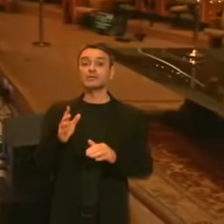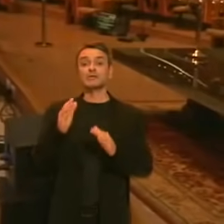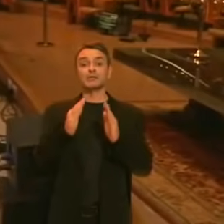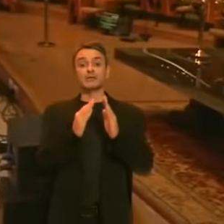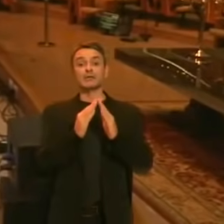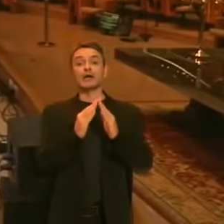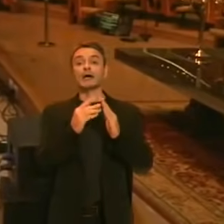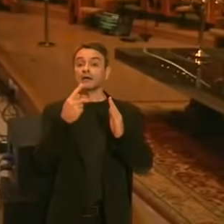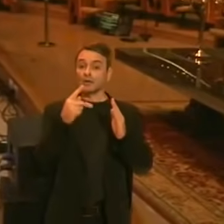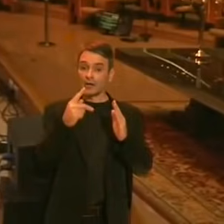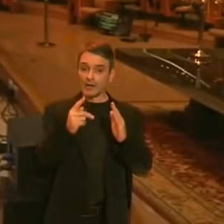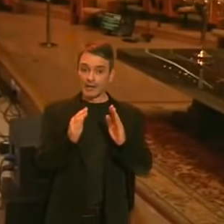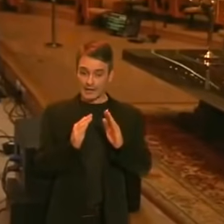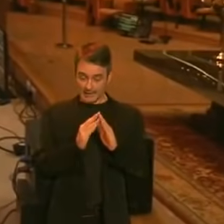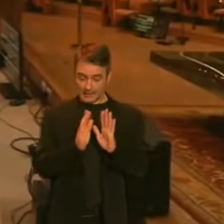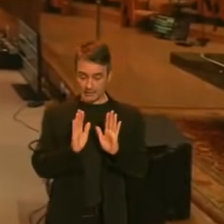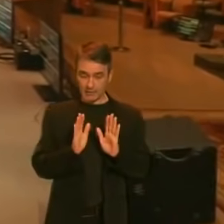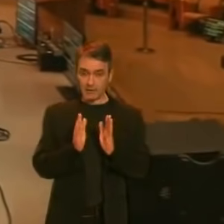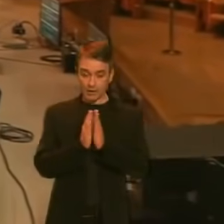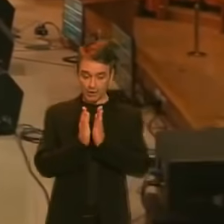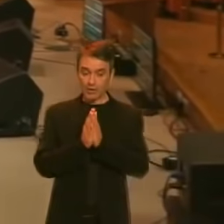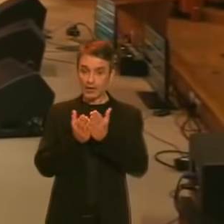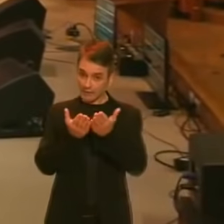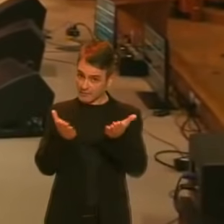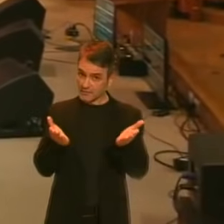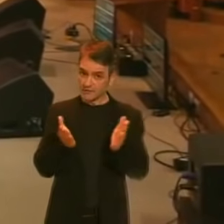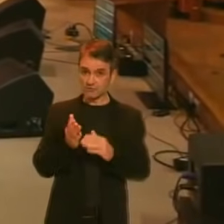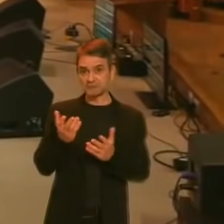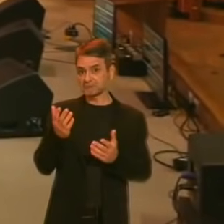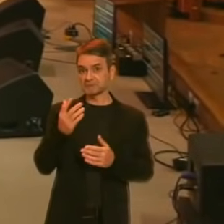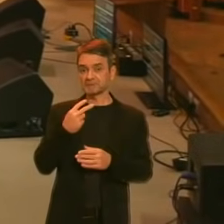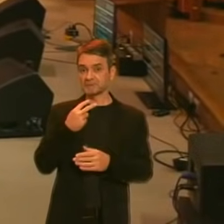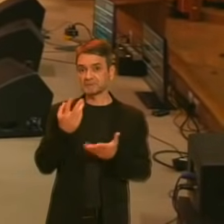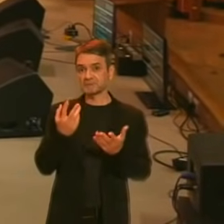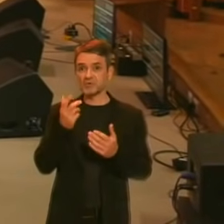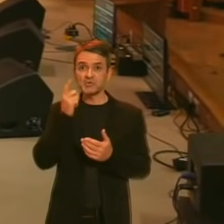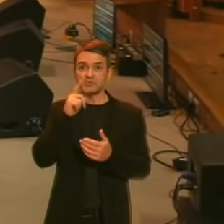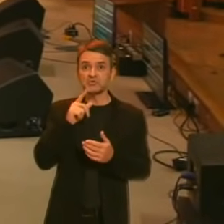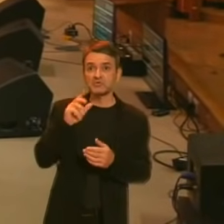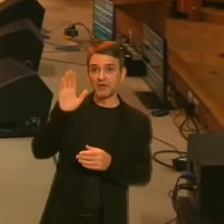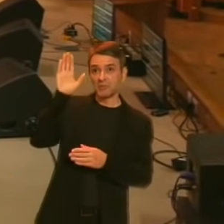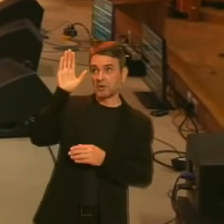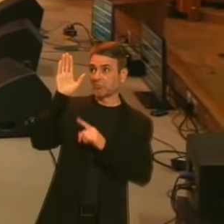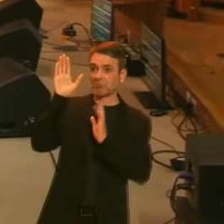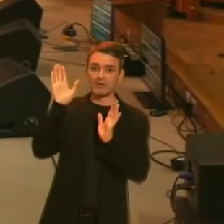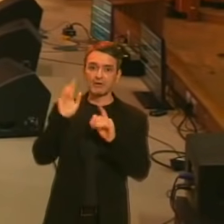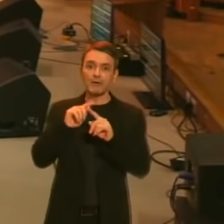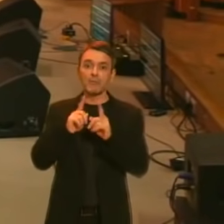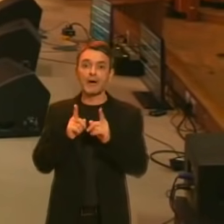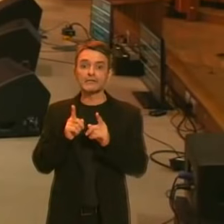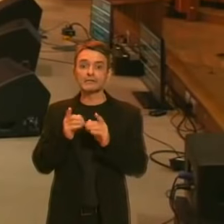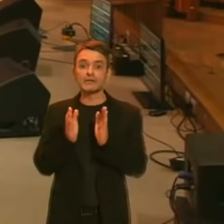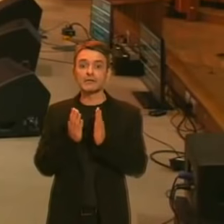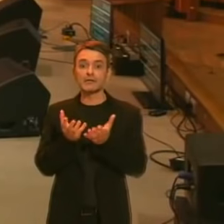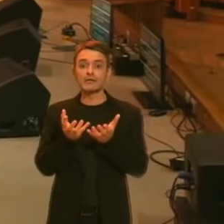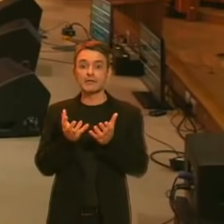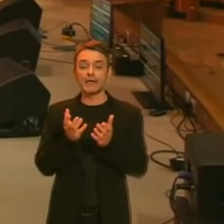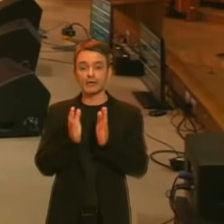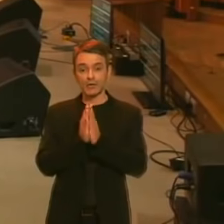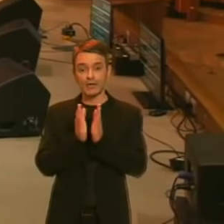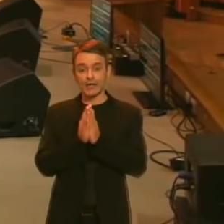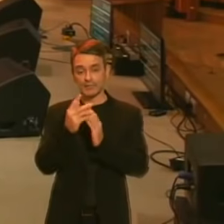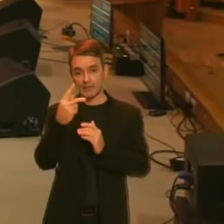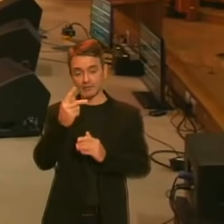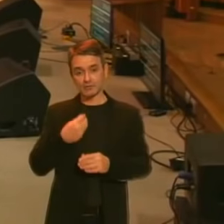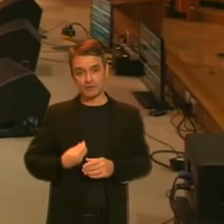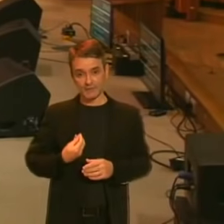casa, eu quero orar com você. Eu não posso ver sua mão levantada, Mas eu quero orar por você, então assuma uma postura